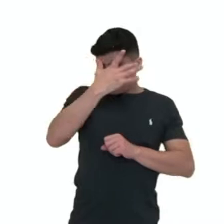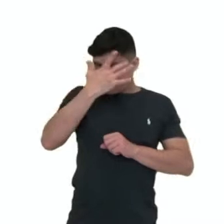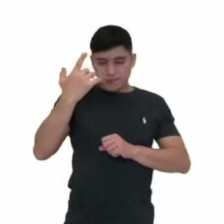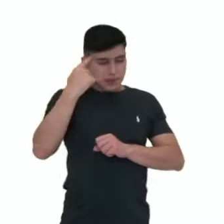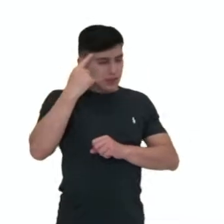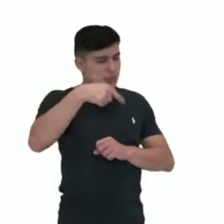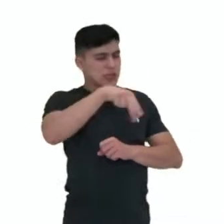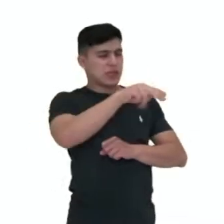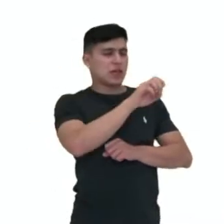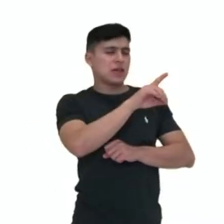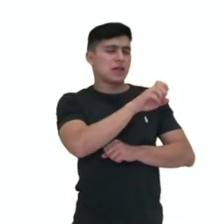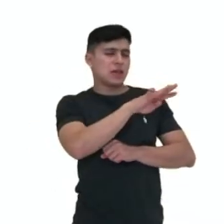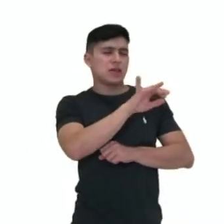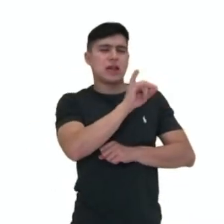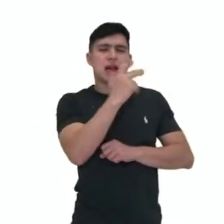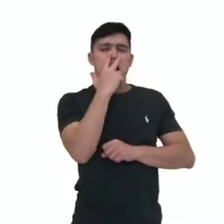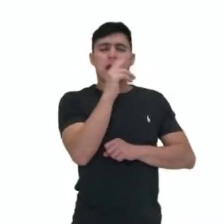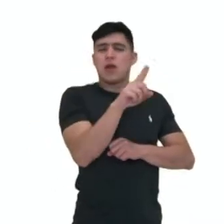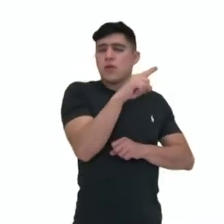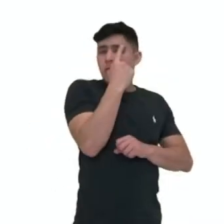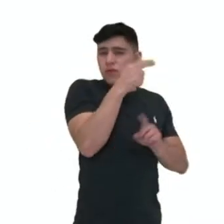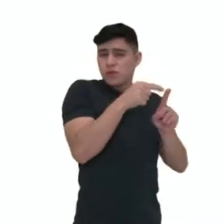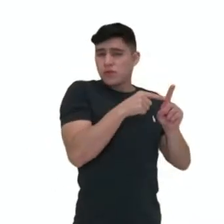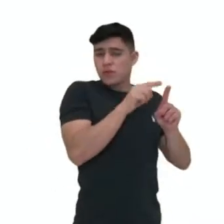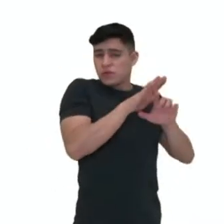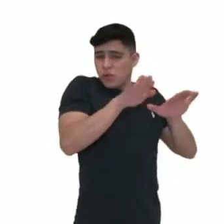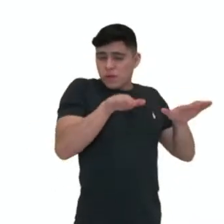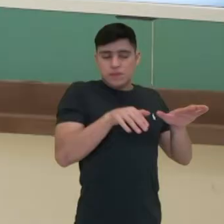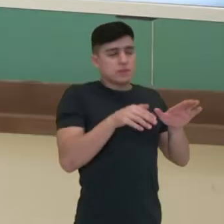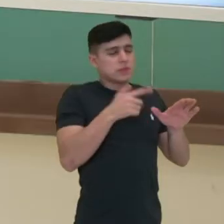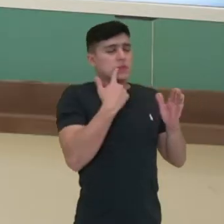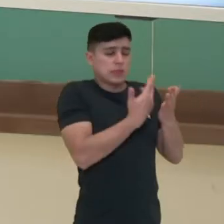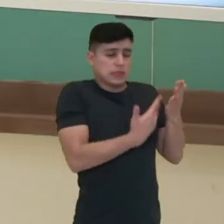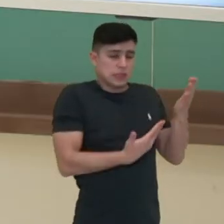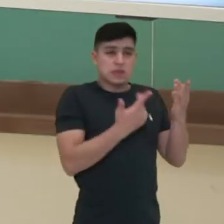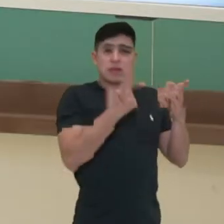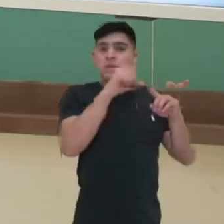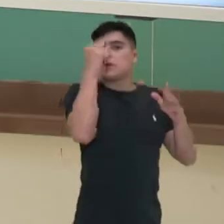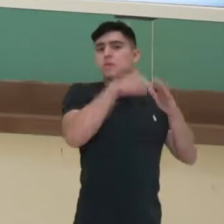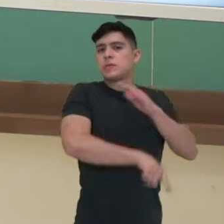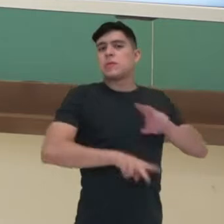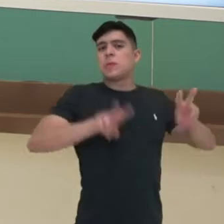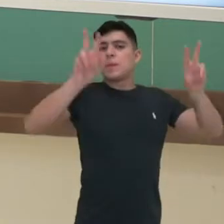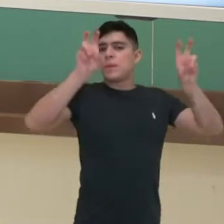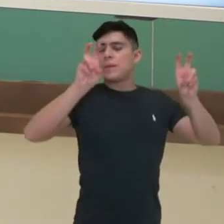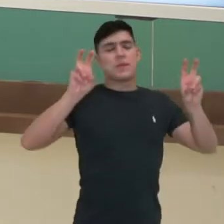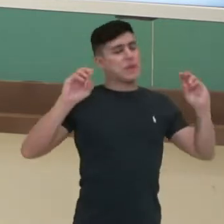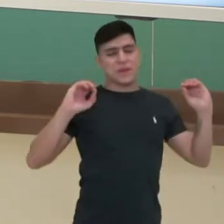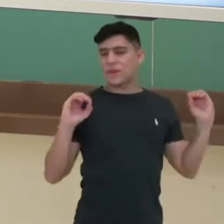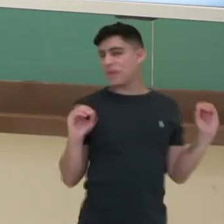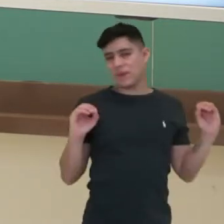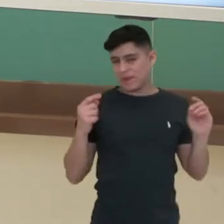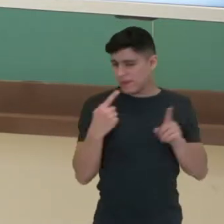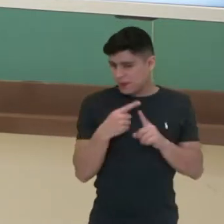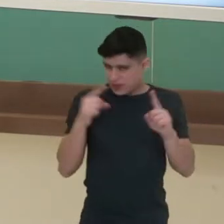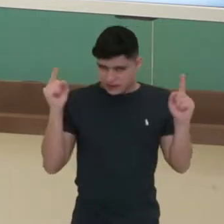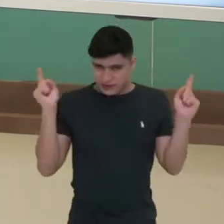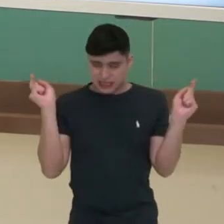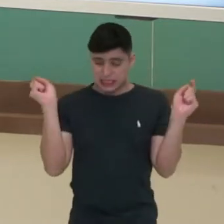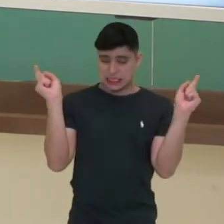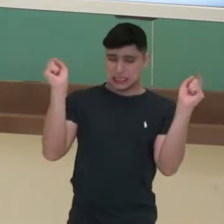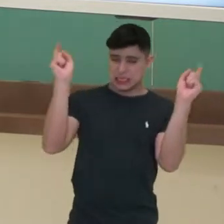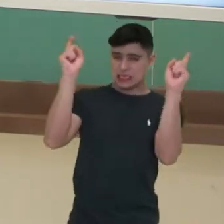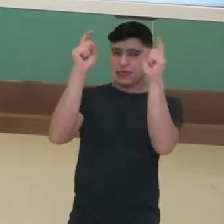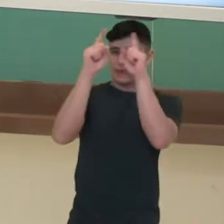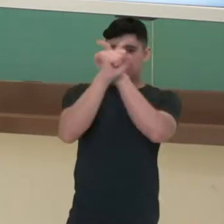possuem apenas o tipo sanguíneo O, sem necessariamente explorar o tema a fundo, né? Também é difícil, né? Você imagina